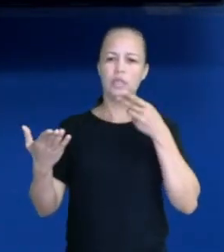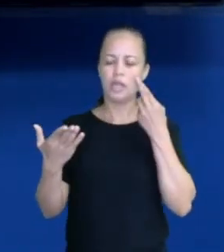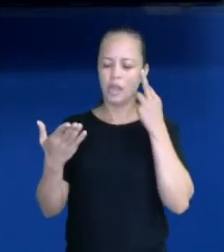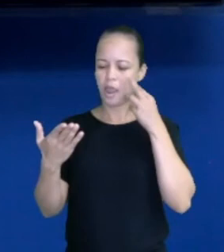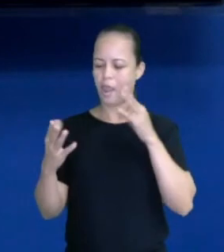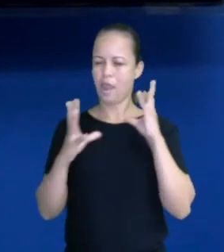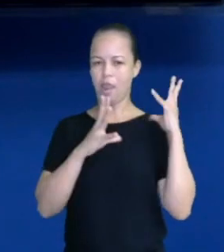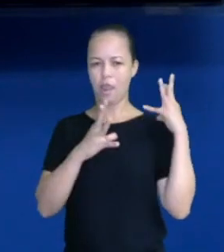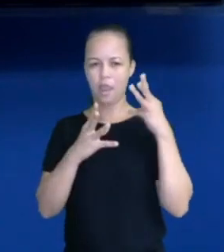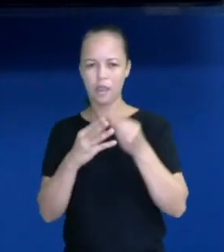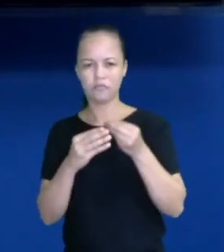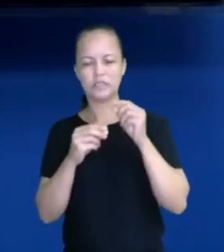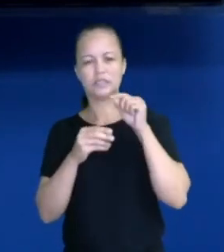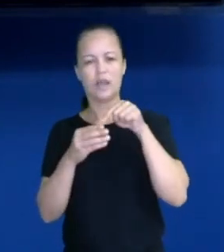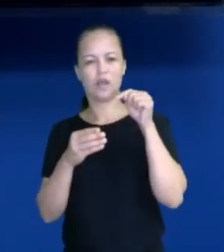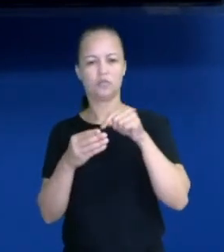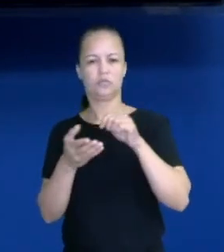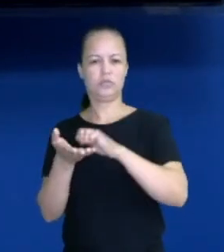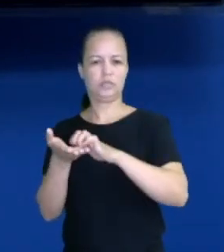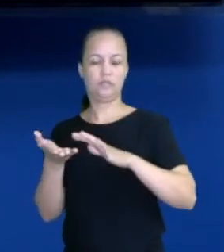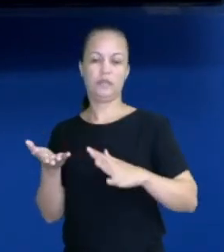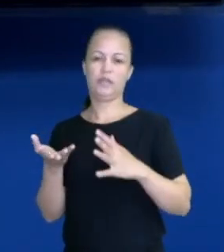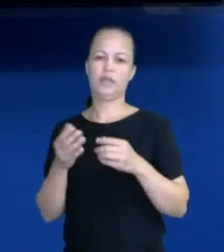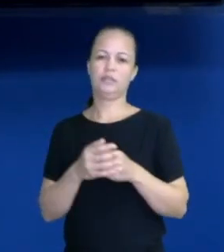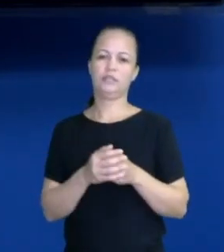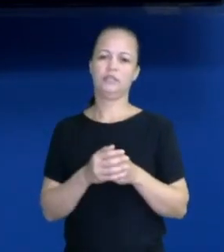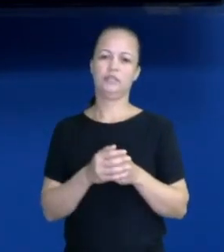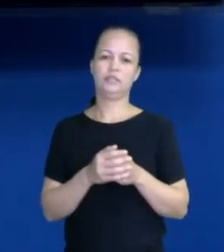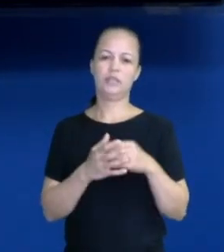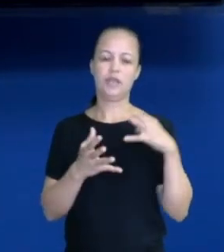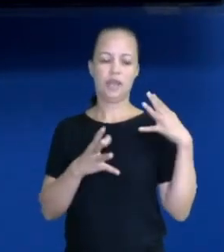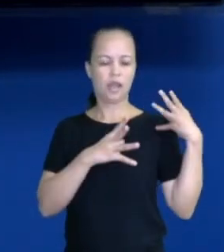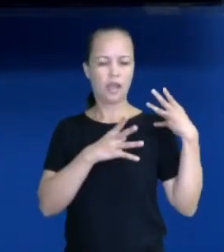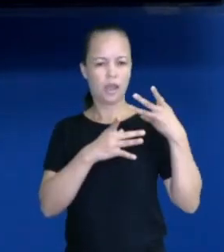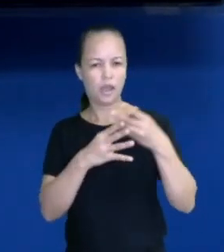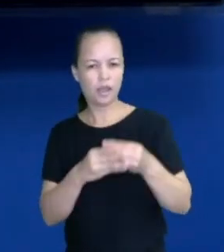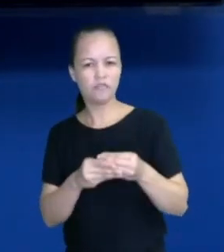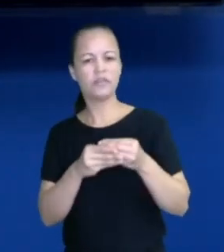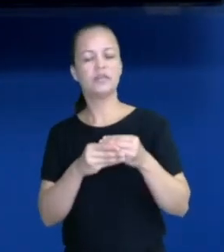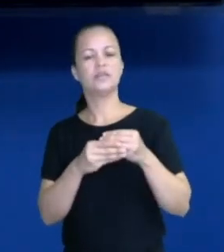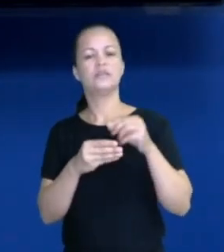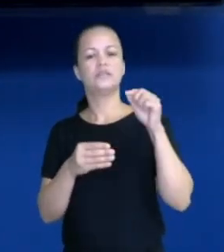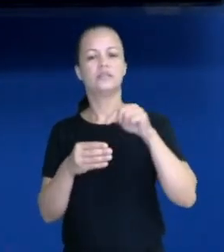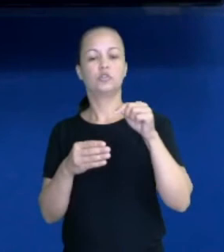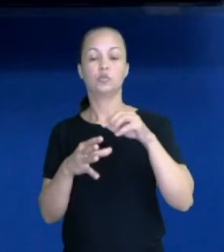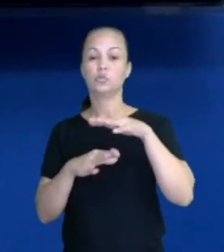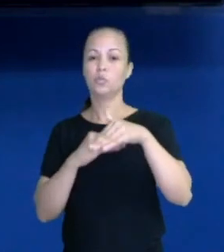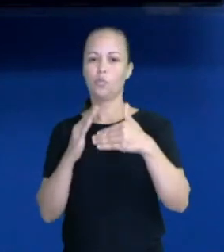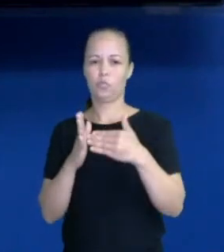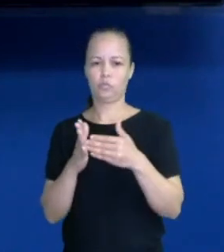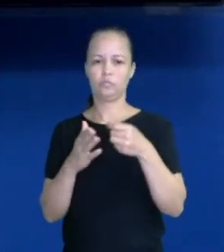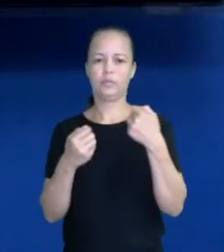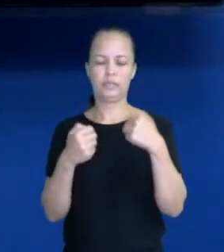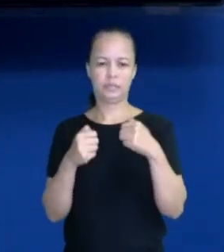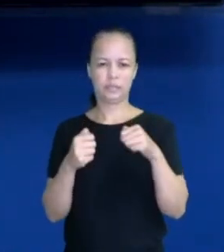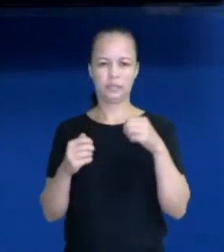estou deixando para vocês sempre esse recadinho. Revisa. Todo material tem que ser revisado.